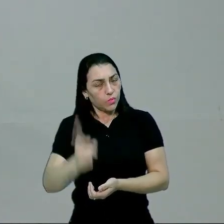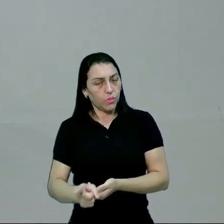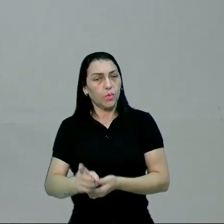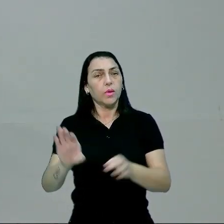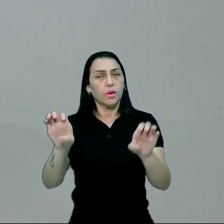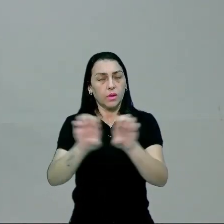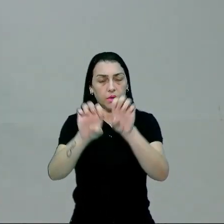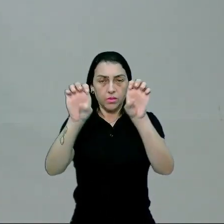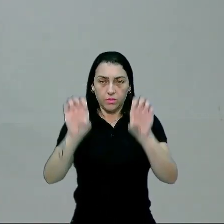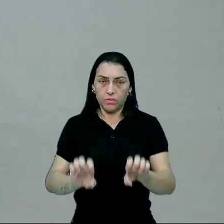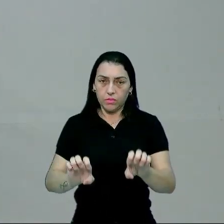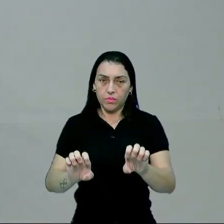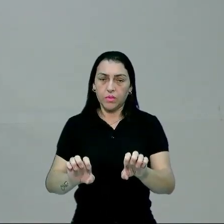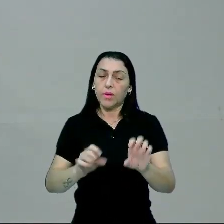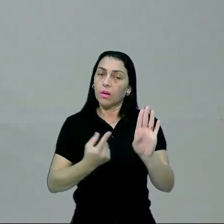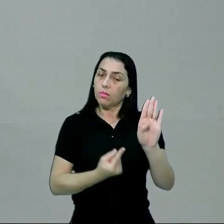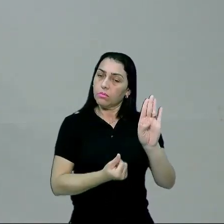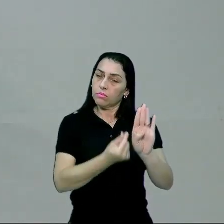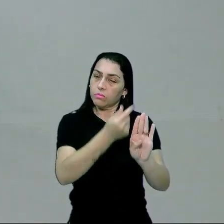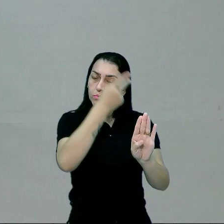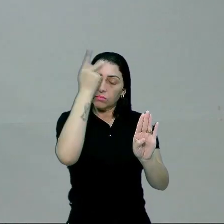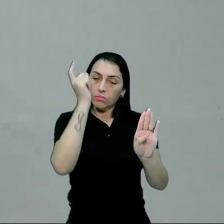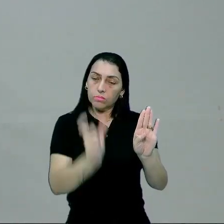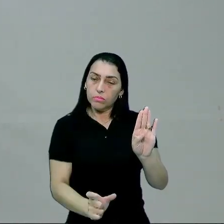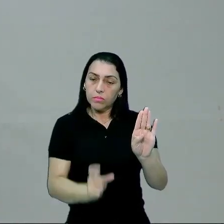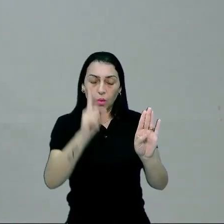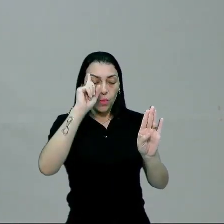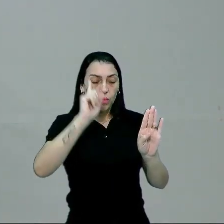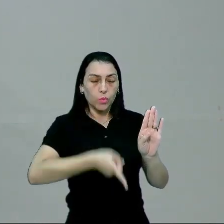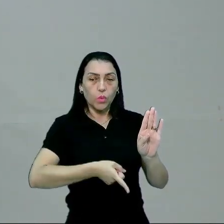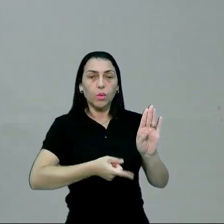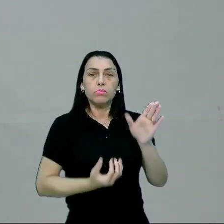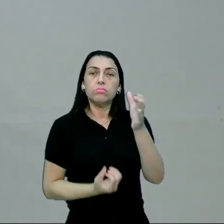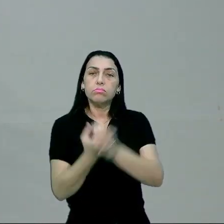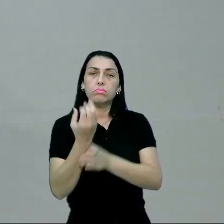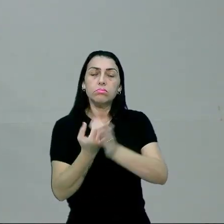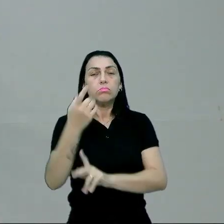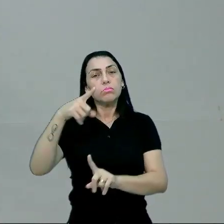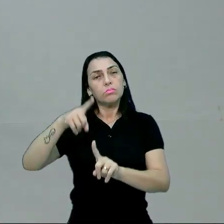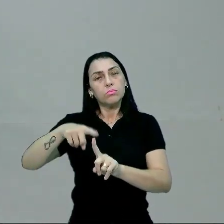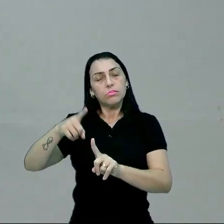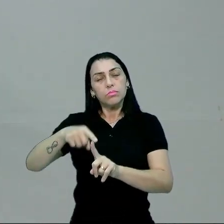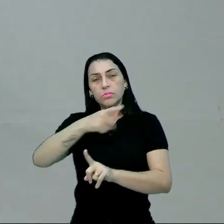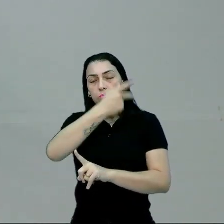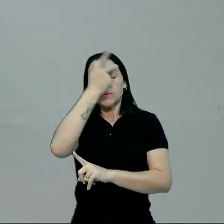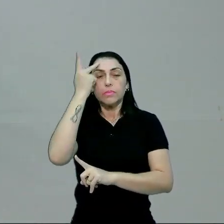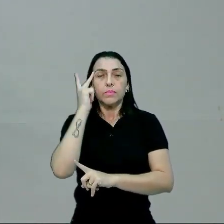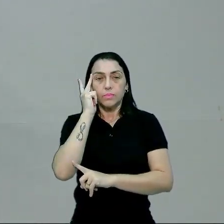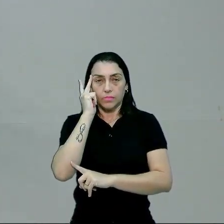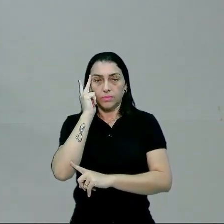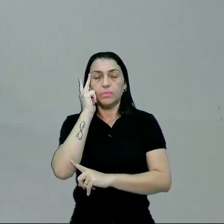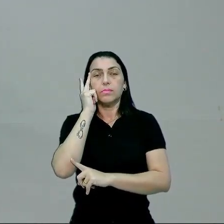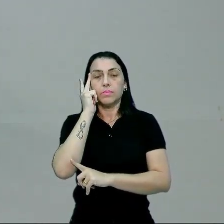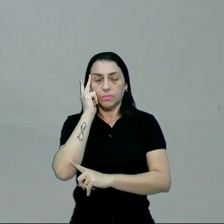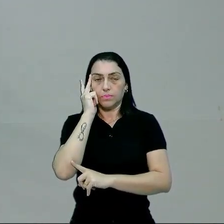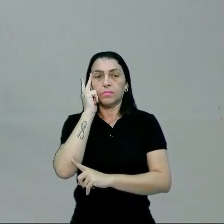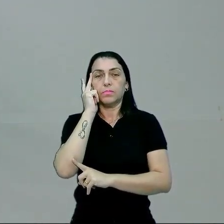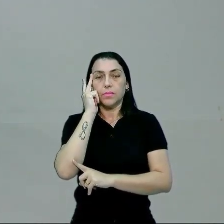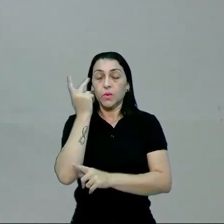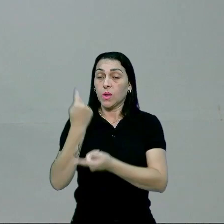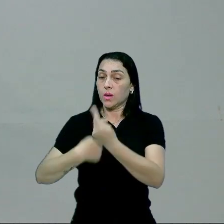aquela estrutura, que é o burguês. Ele é o dono do meio de produção. É a pessoa